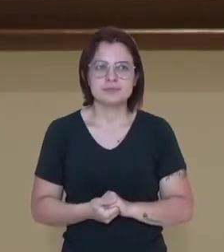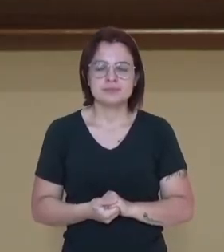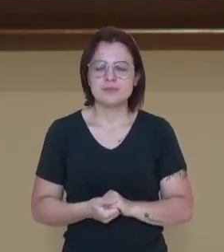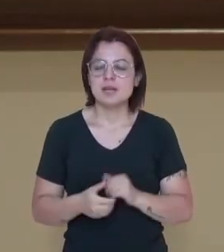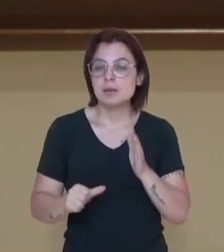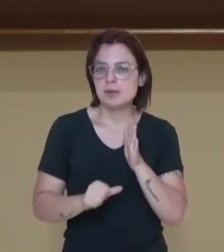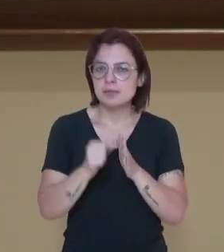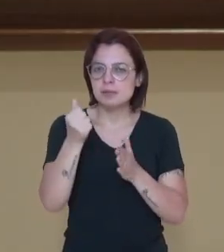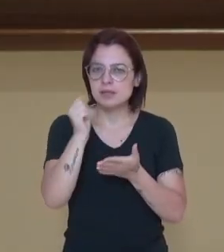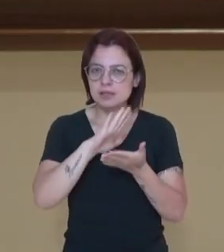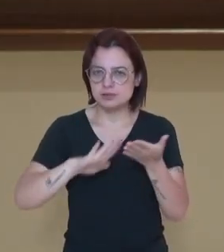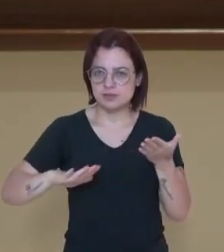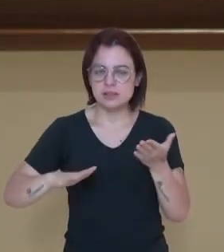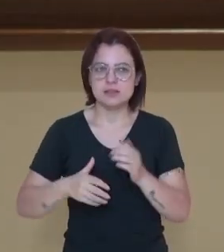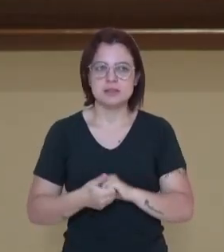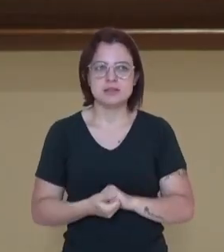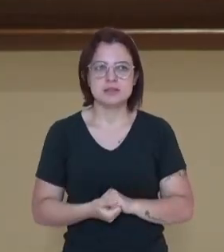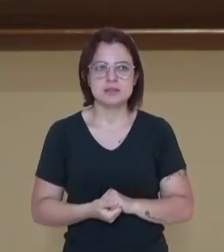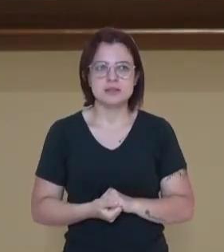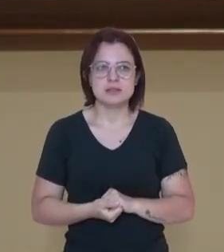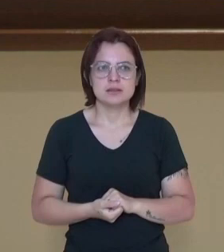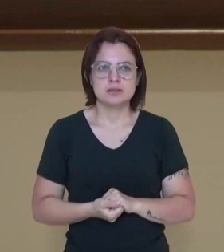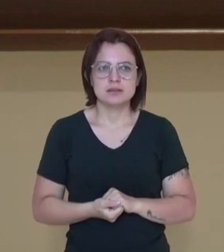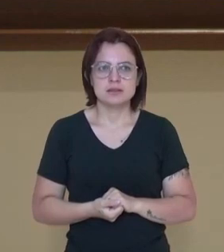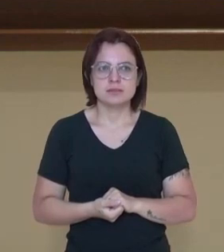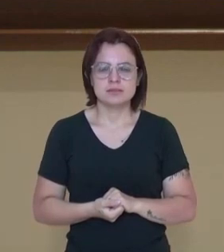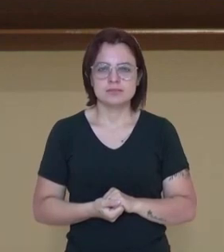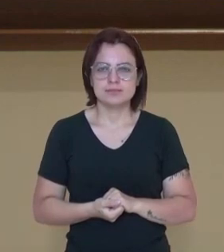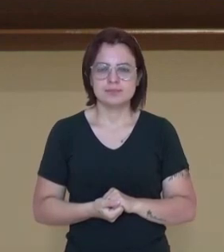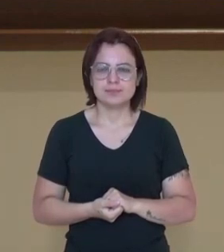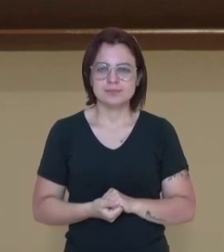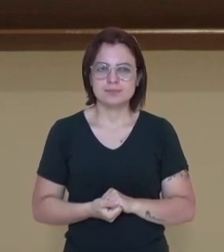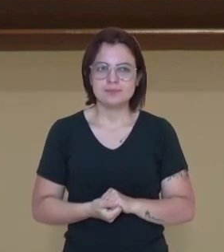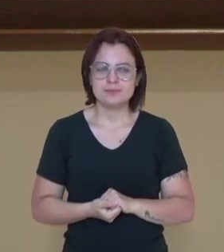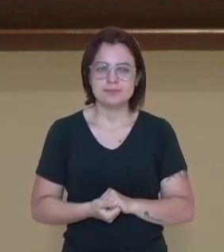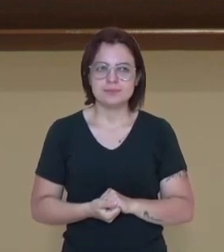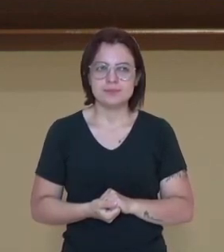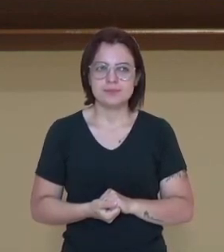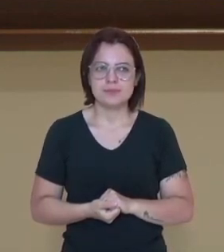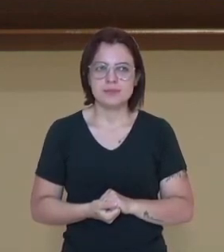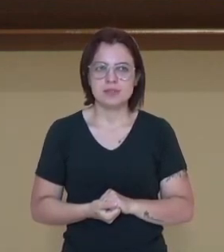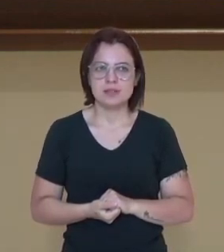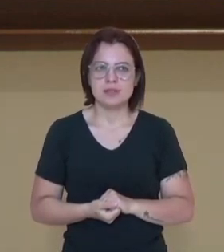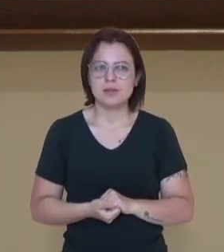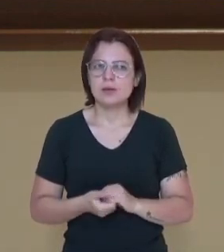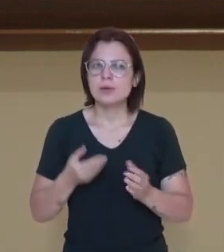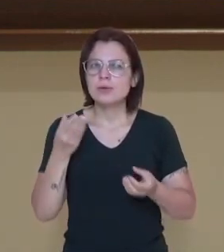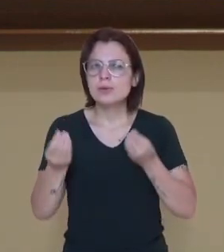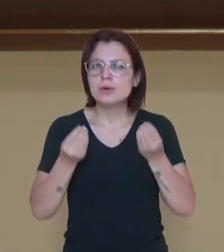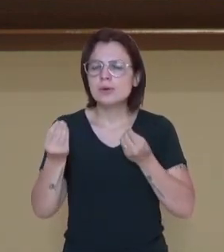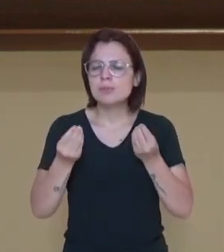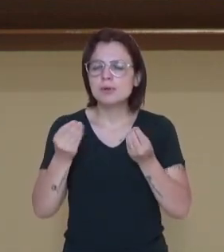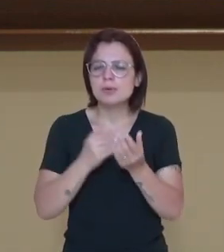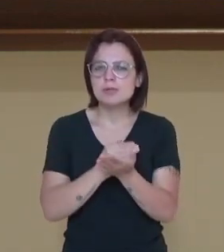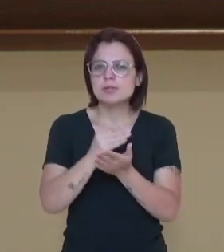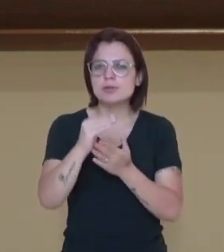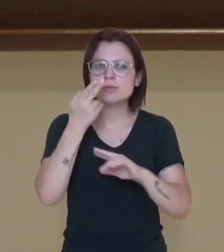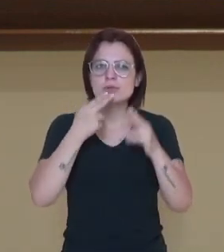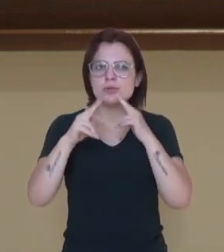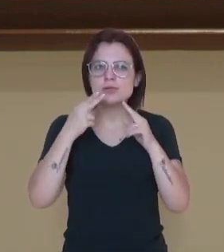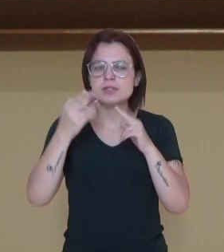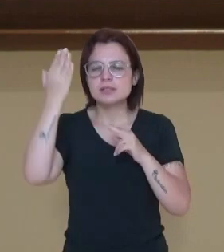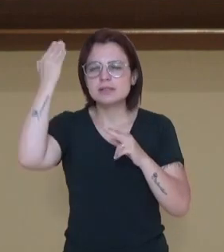Vamos então a uma primeira atividade a partir de tudo que eu falei. Como se deu o uso da música nos